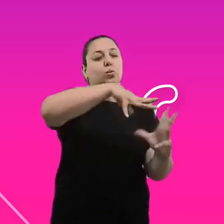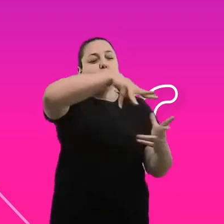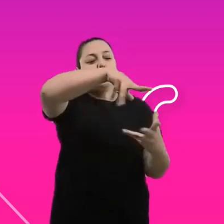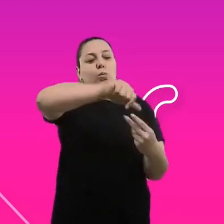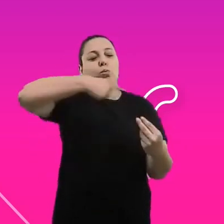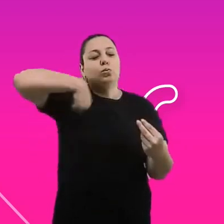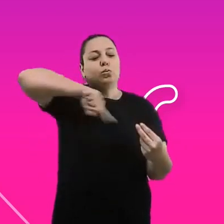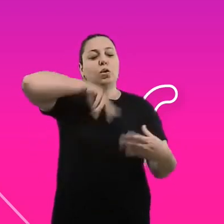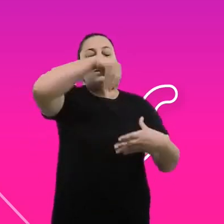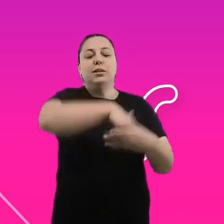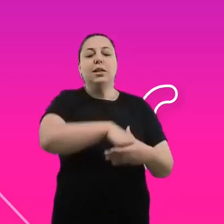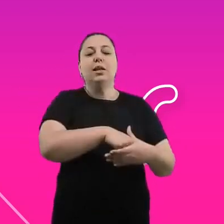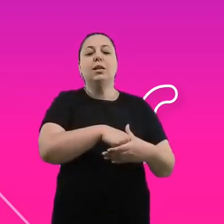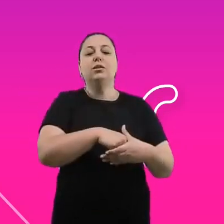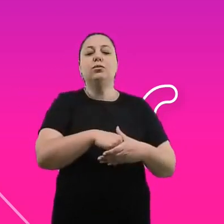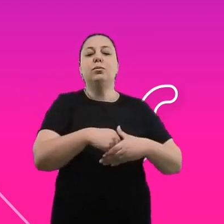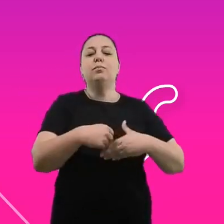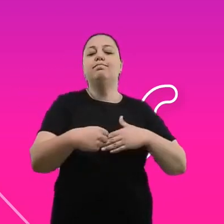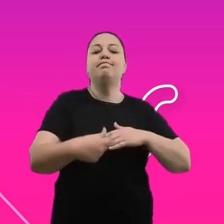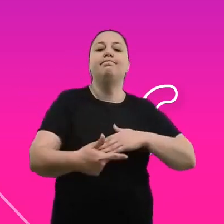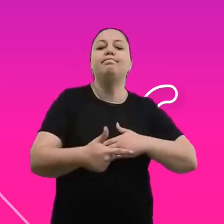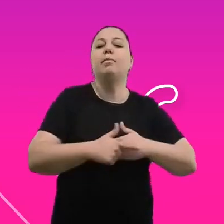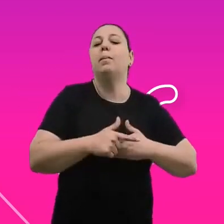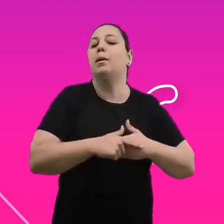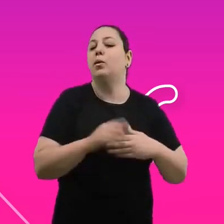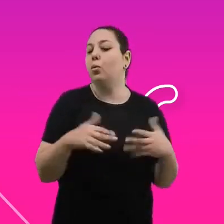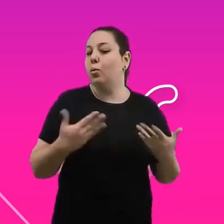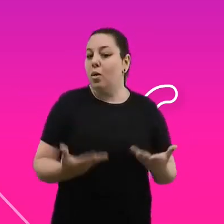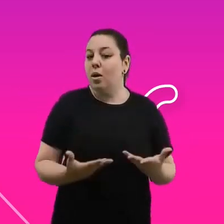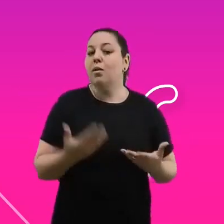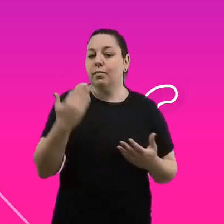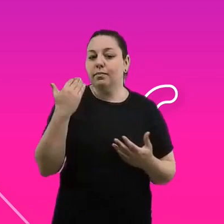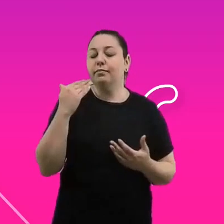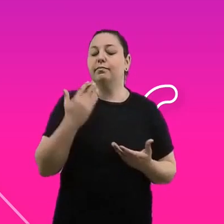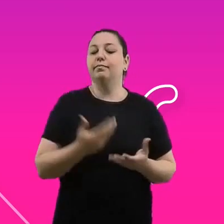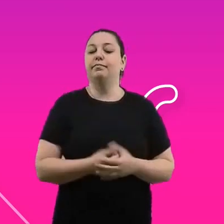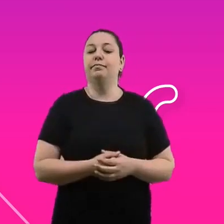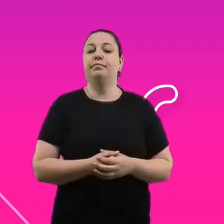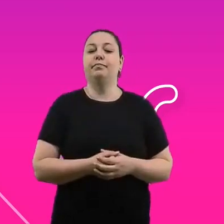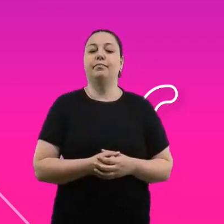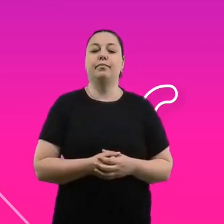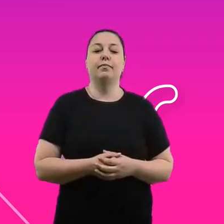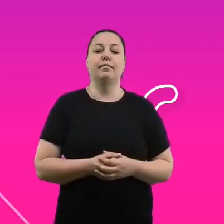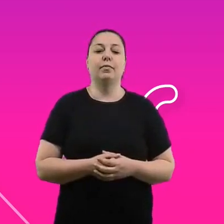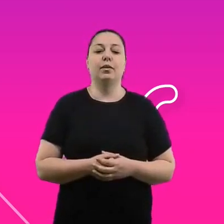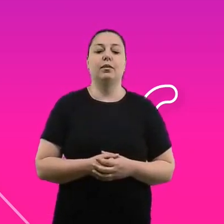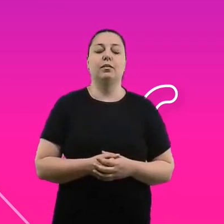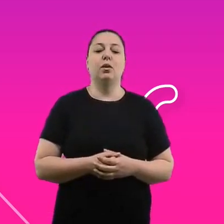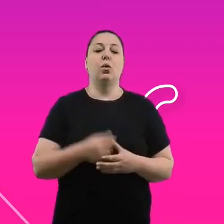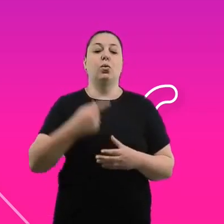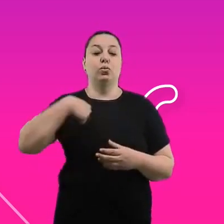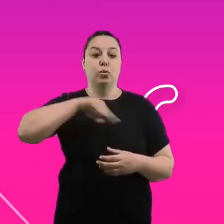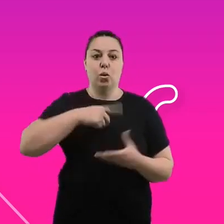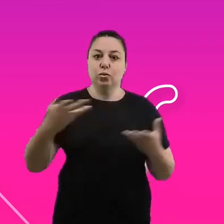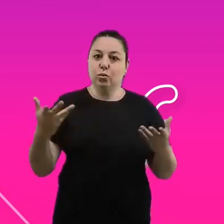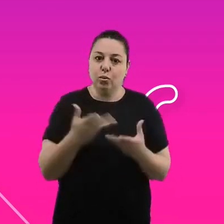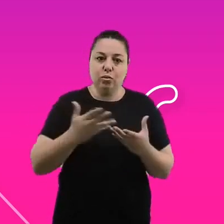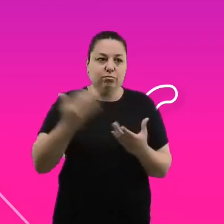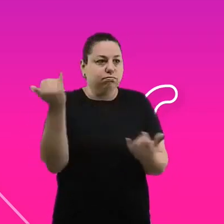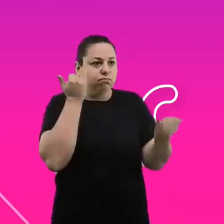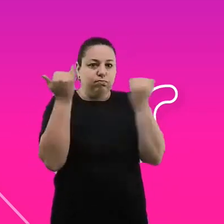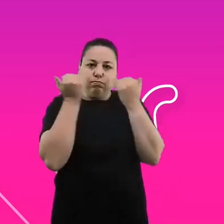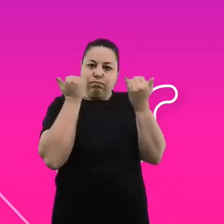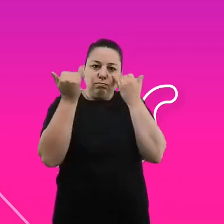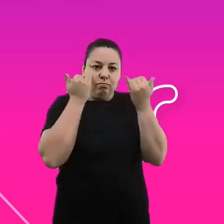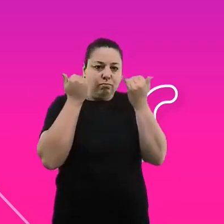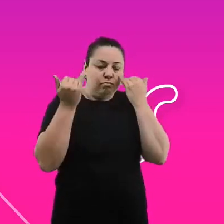dessas reflexões que a gente estava conversando é que nunca a gente teve tanto acesso à informação como a gente tem hoje. E a